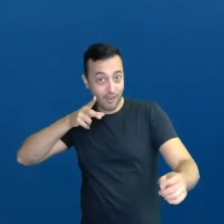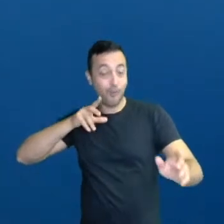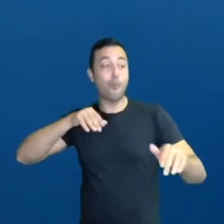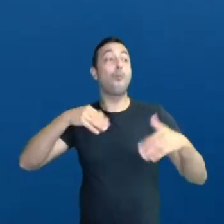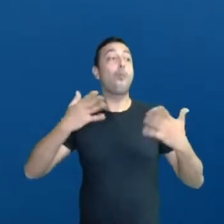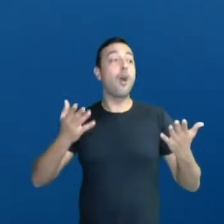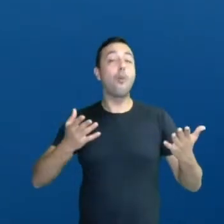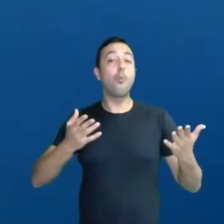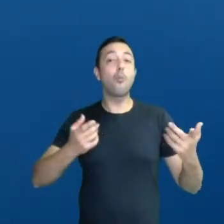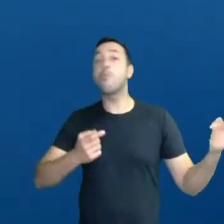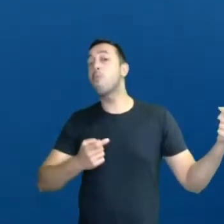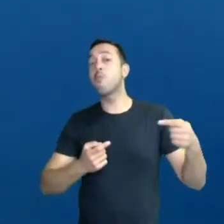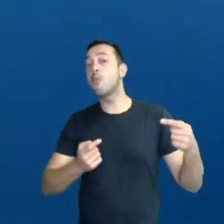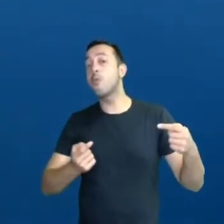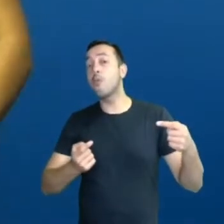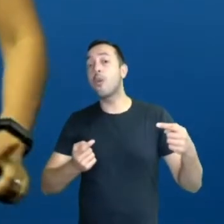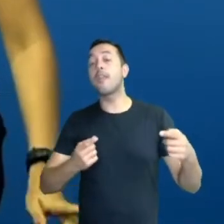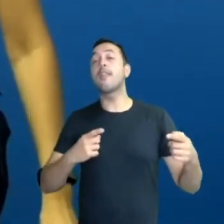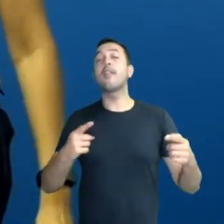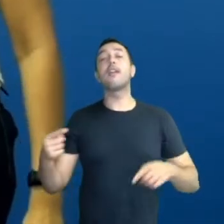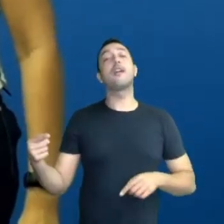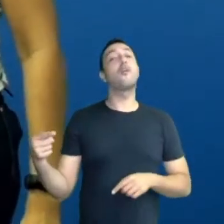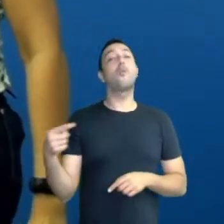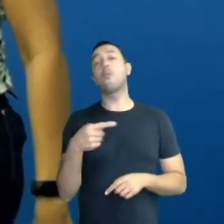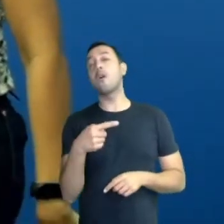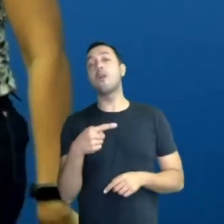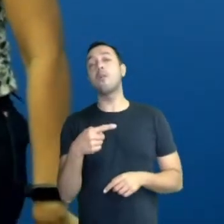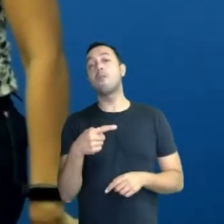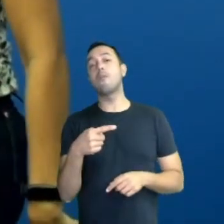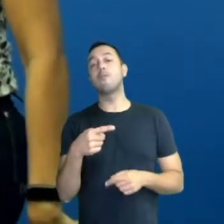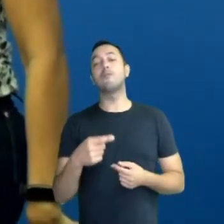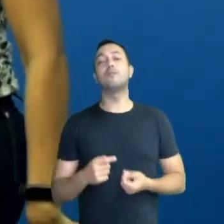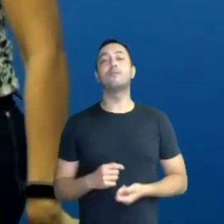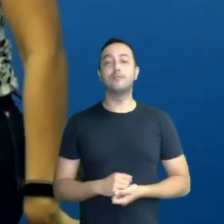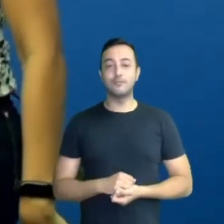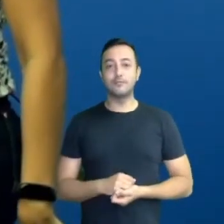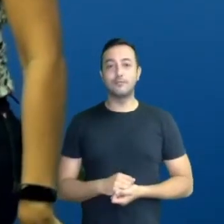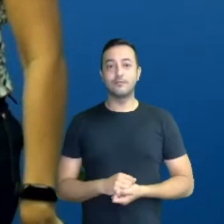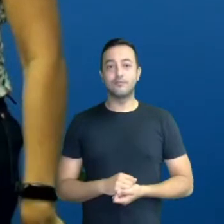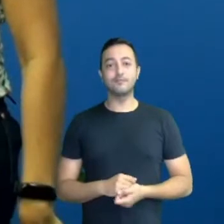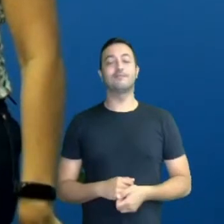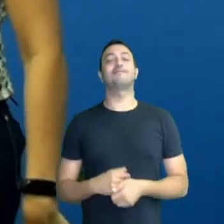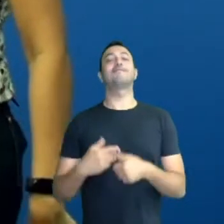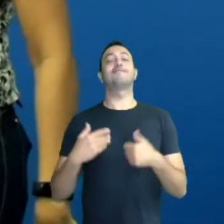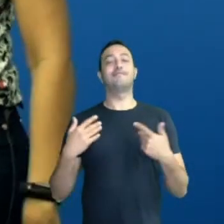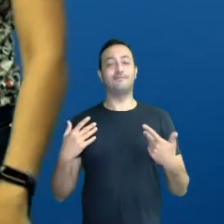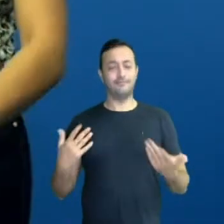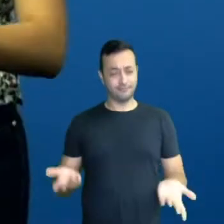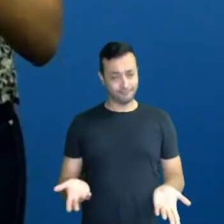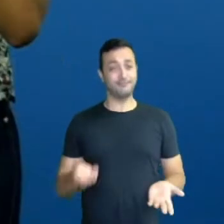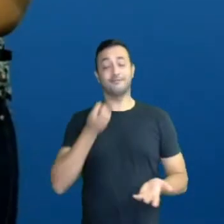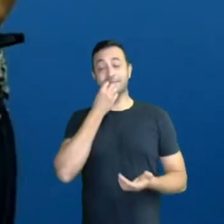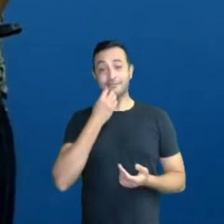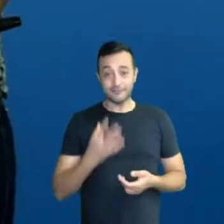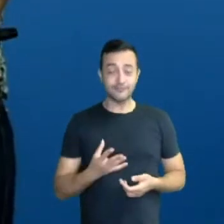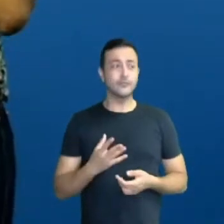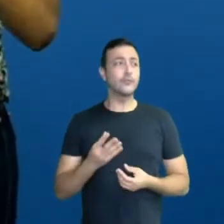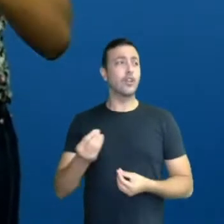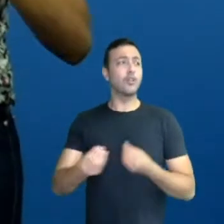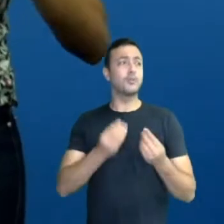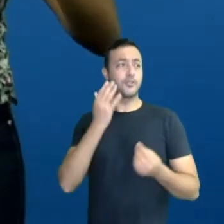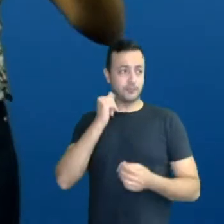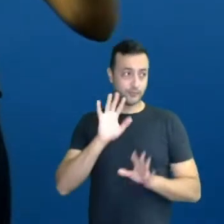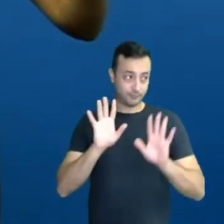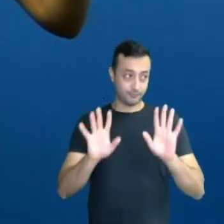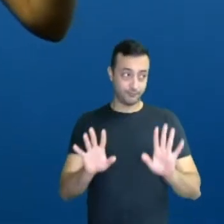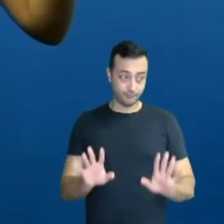lado direito ou para o lado esquerdo? Muito bem. Ô, professora, como é que a senhora sabe?